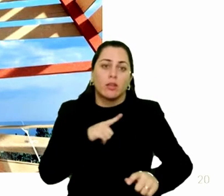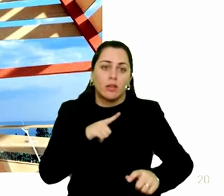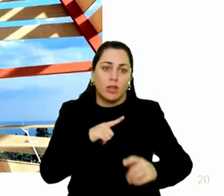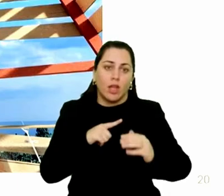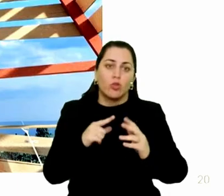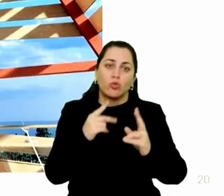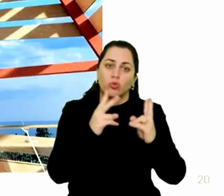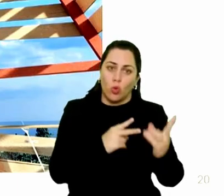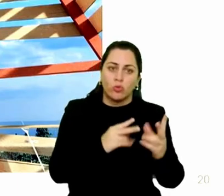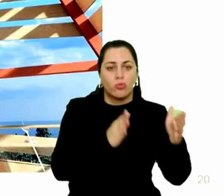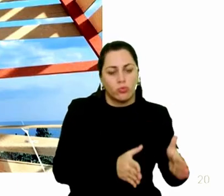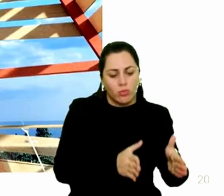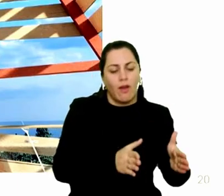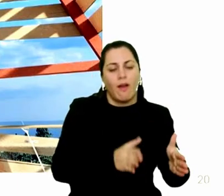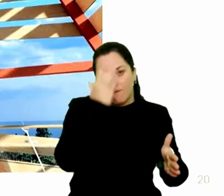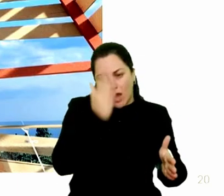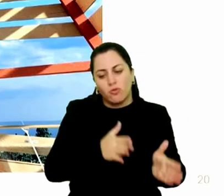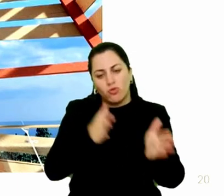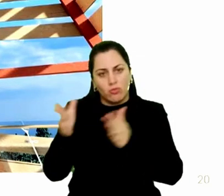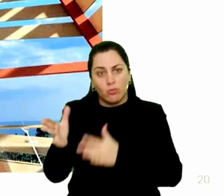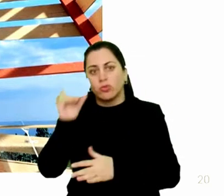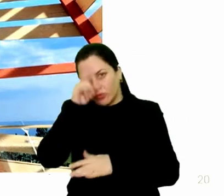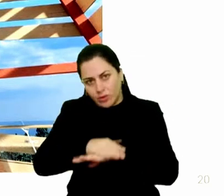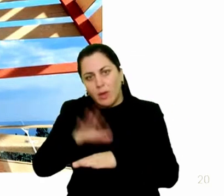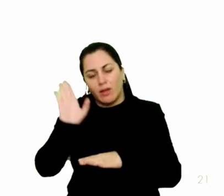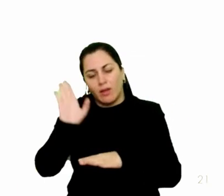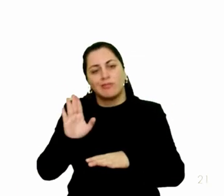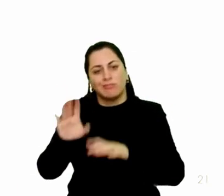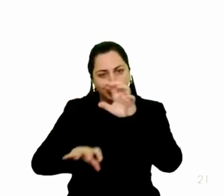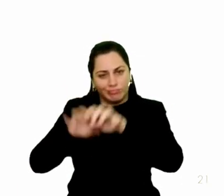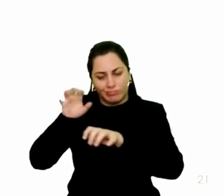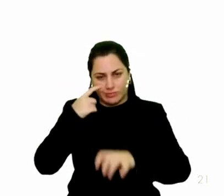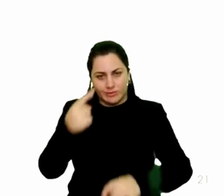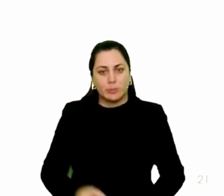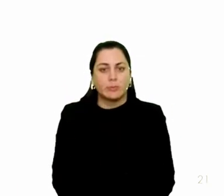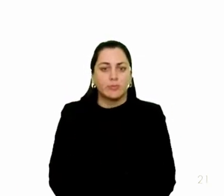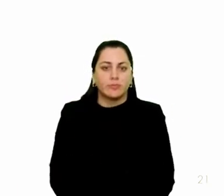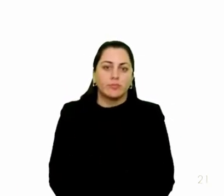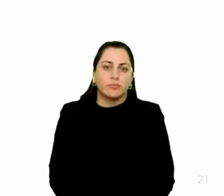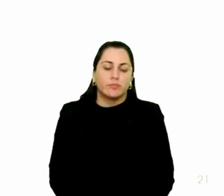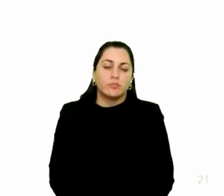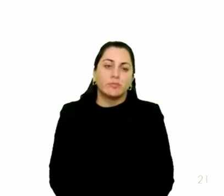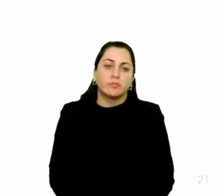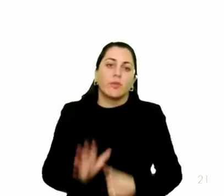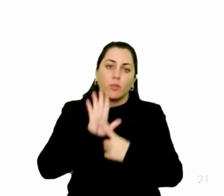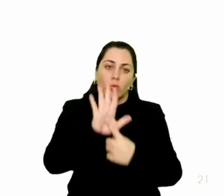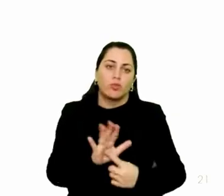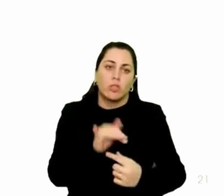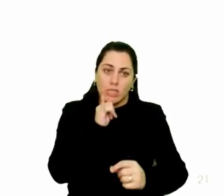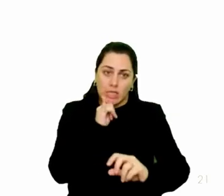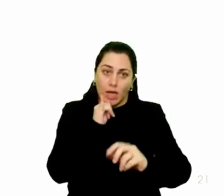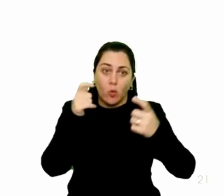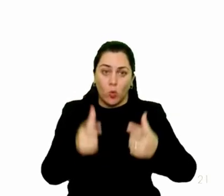níveis de escalada, um nível fácil e um nível avançado. Pode usar. Aqui é uma imagem da